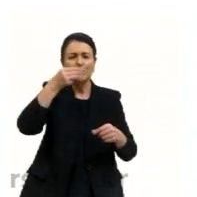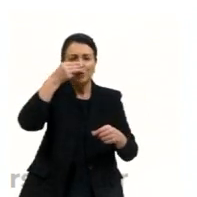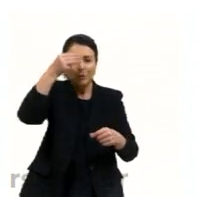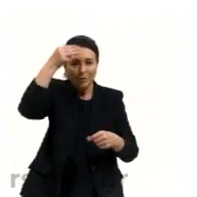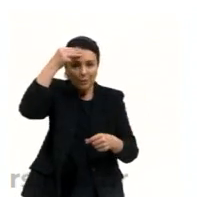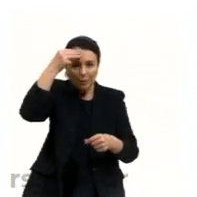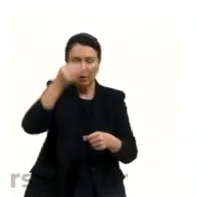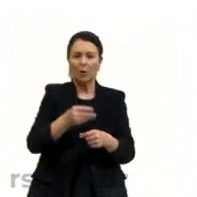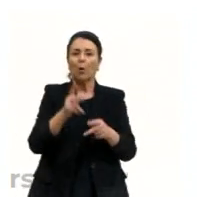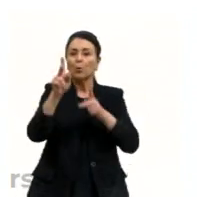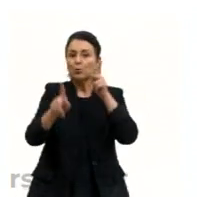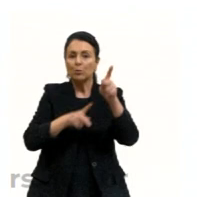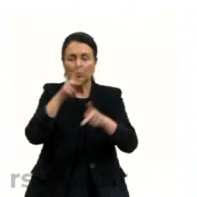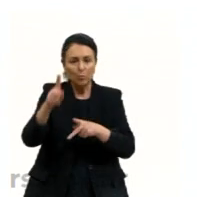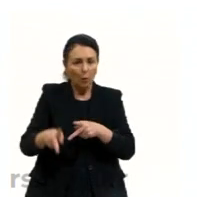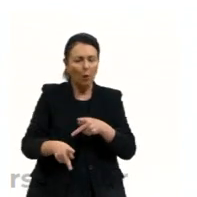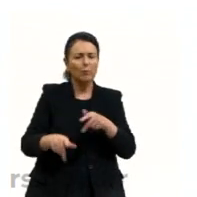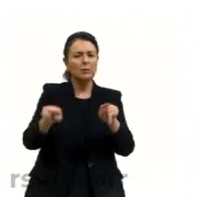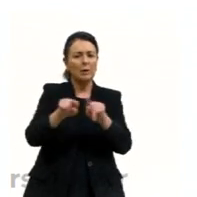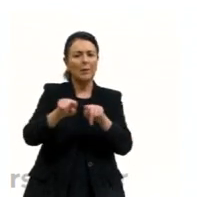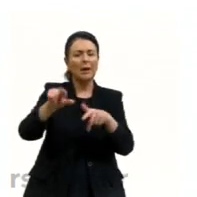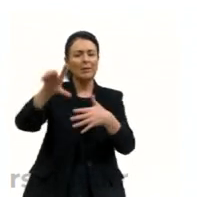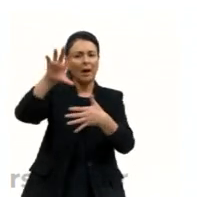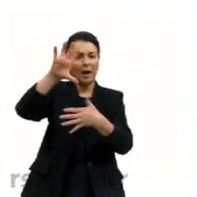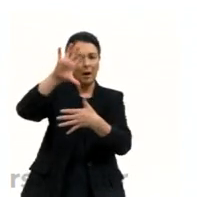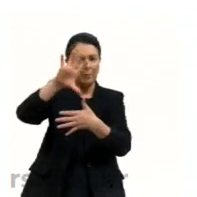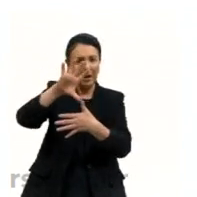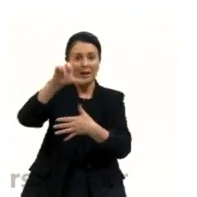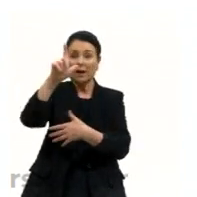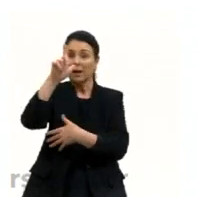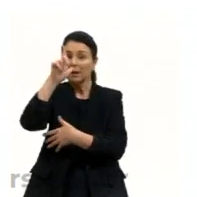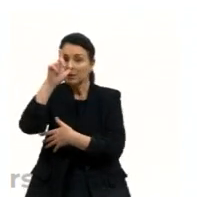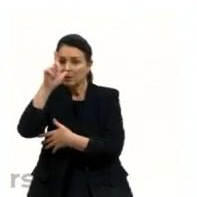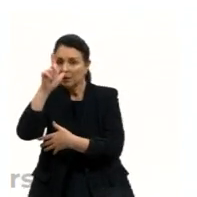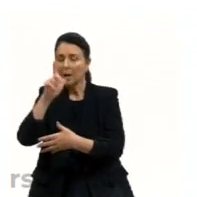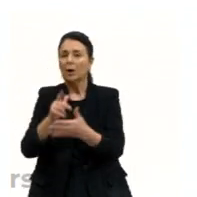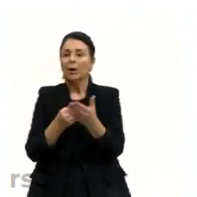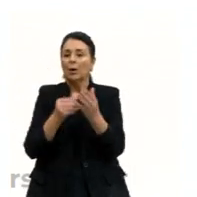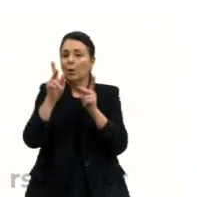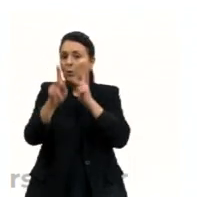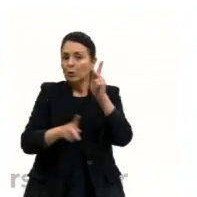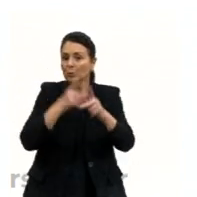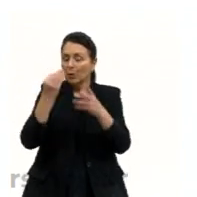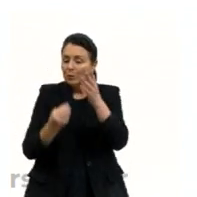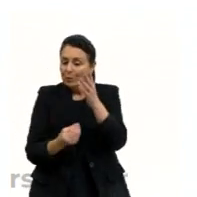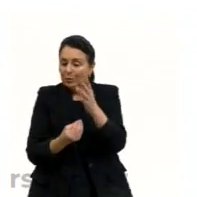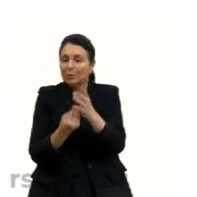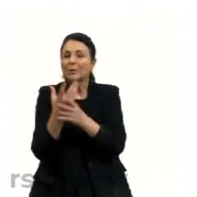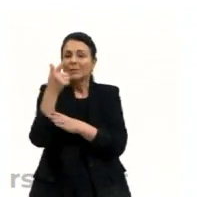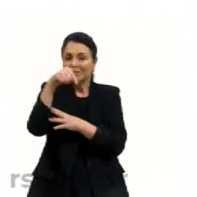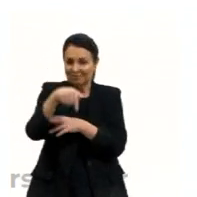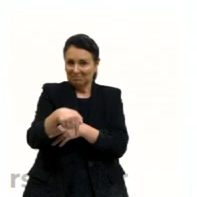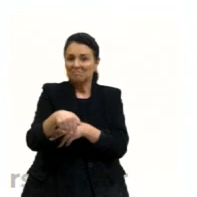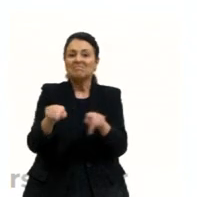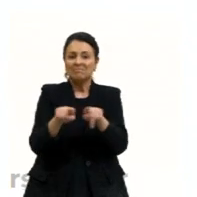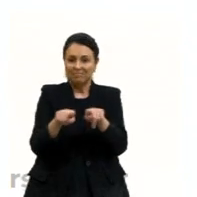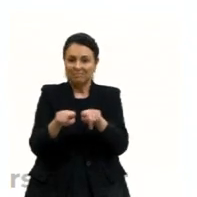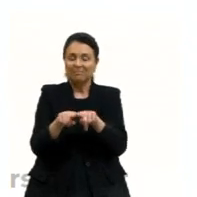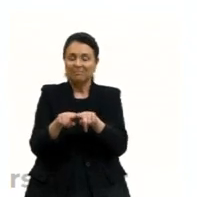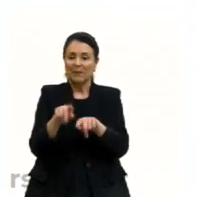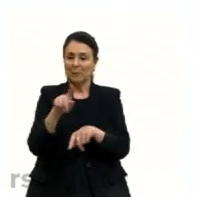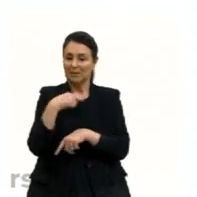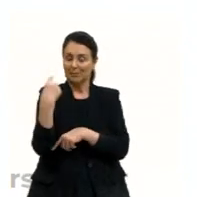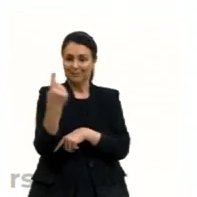próprios povos aqui da América Latina também existiu filosofias os povos originarios tinha o seu modo de pensar né mas para nós